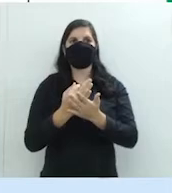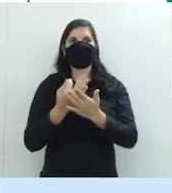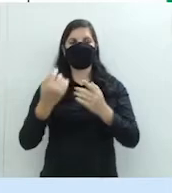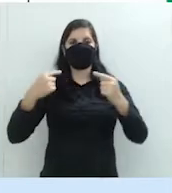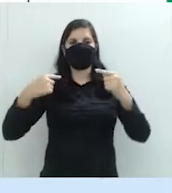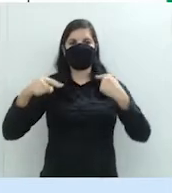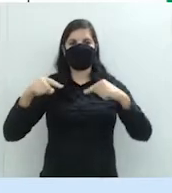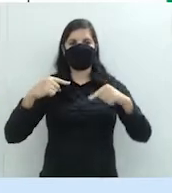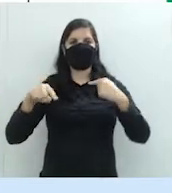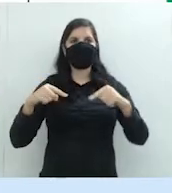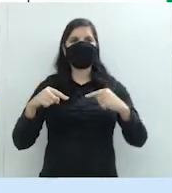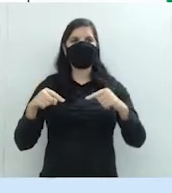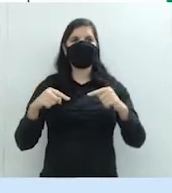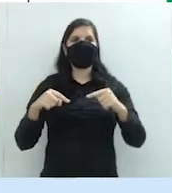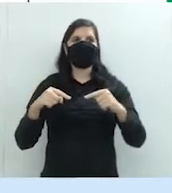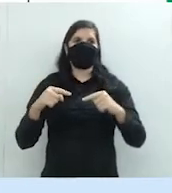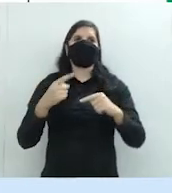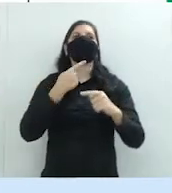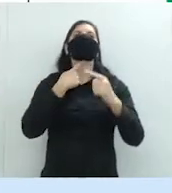Política.